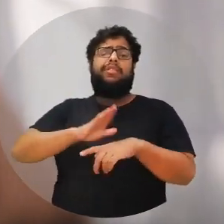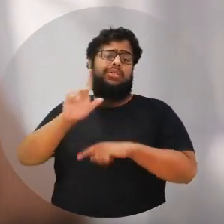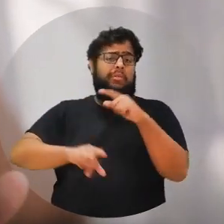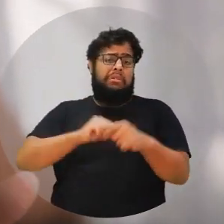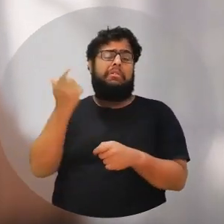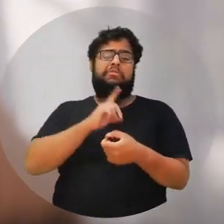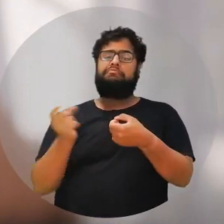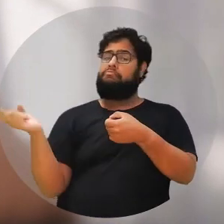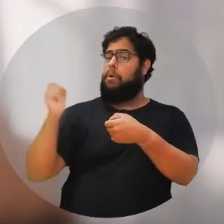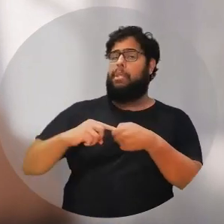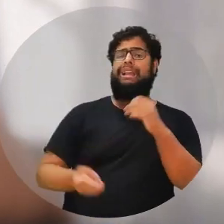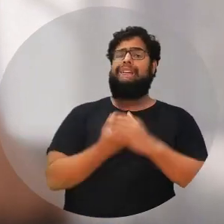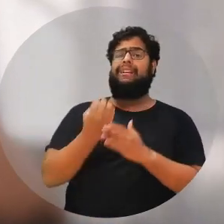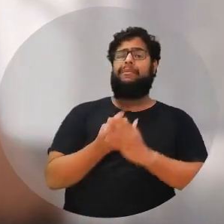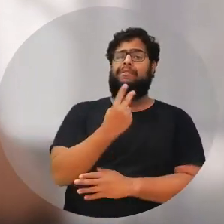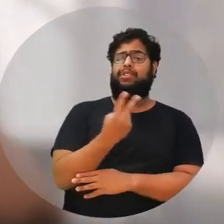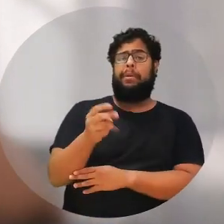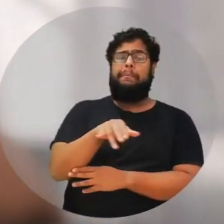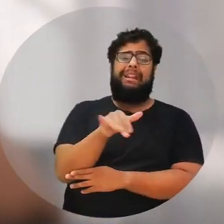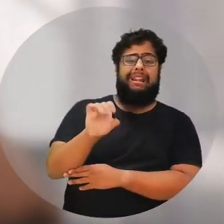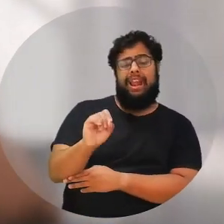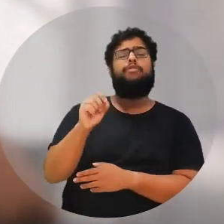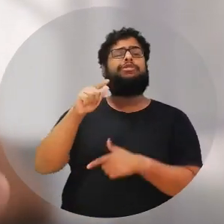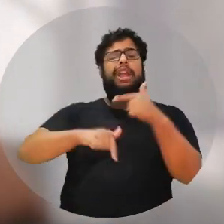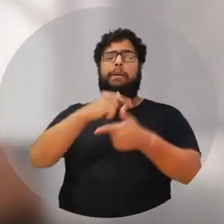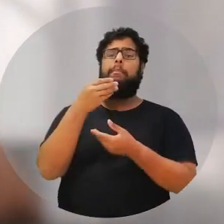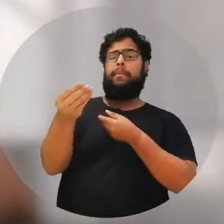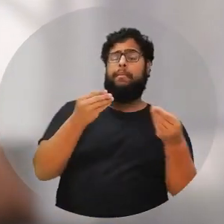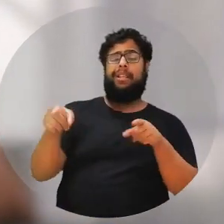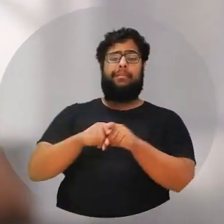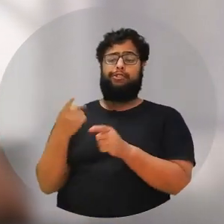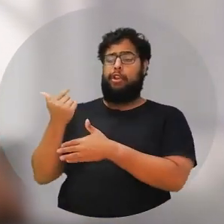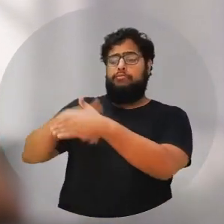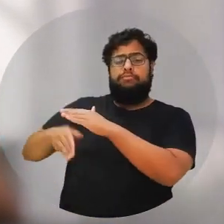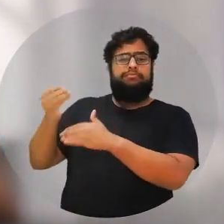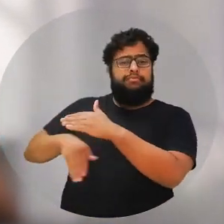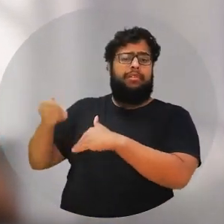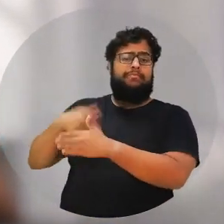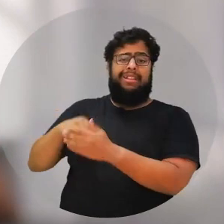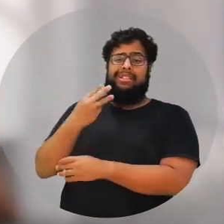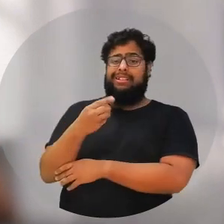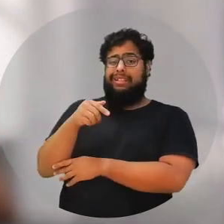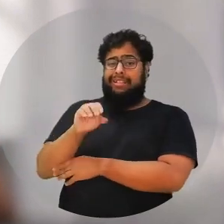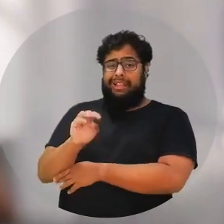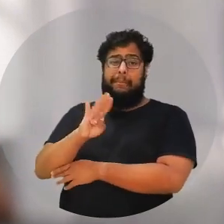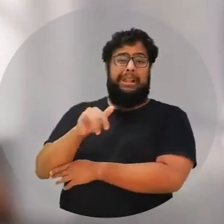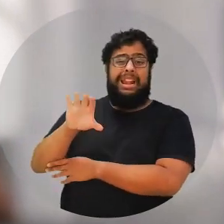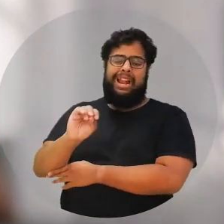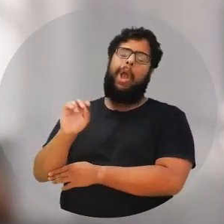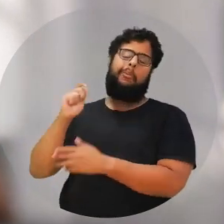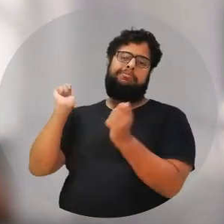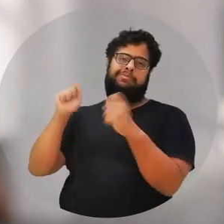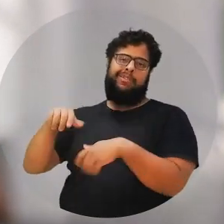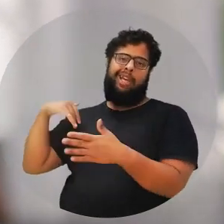Brasil, geramos 22 milhões de empregos, fizemos uma reserva em dólar de 370 bilhões, que é o que não permite que o Brasil